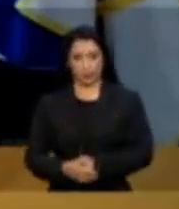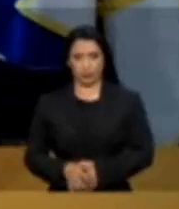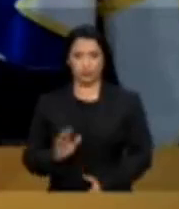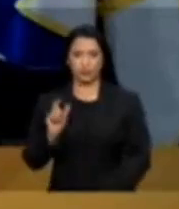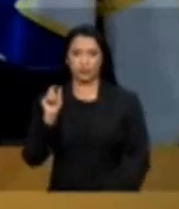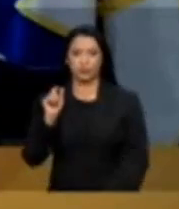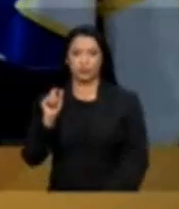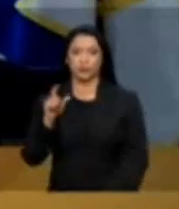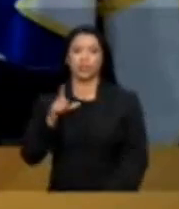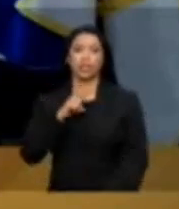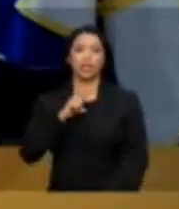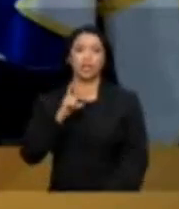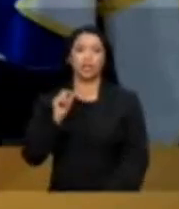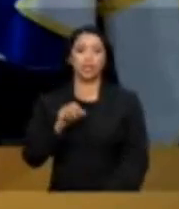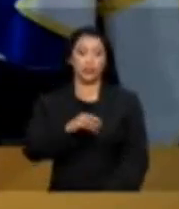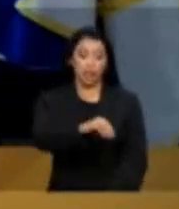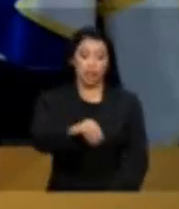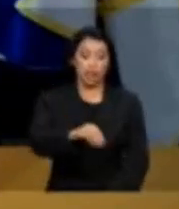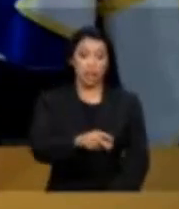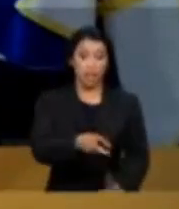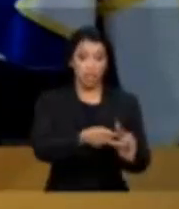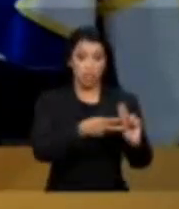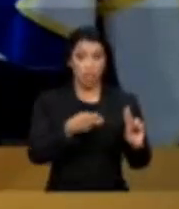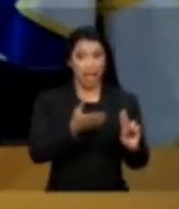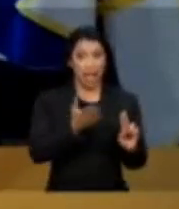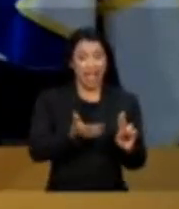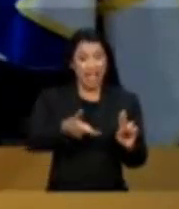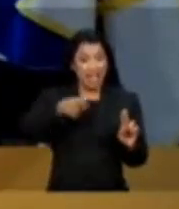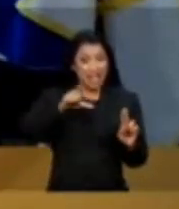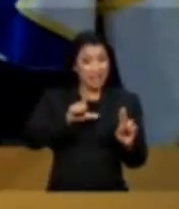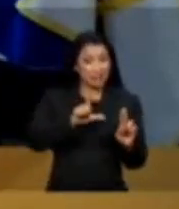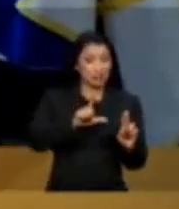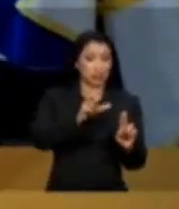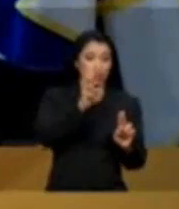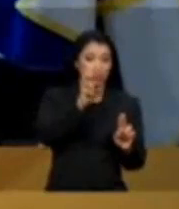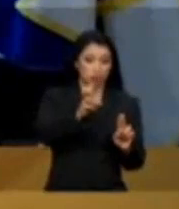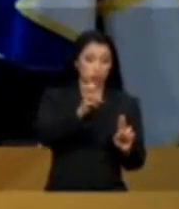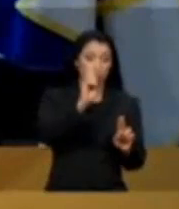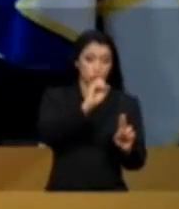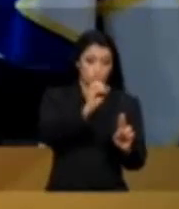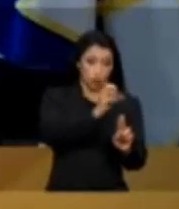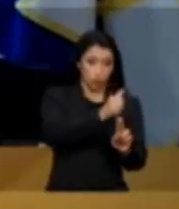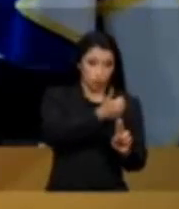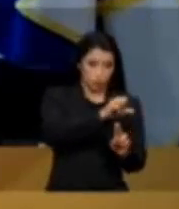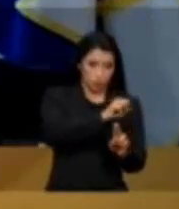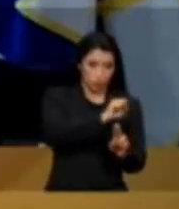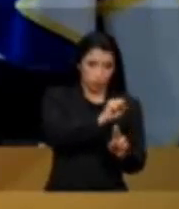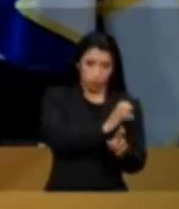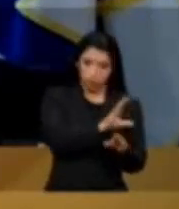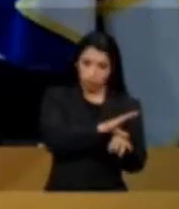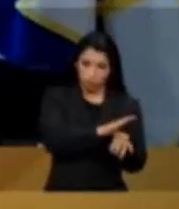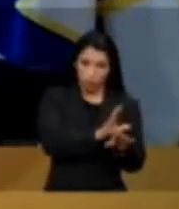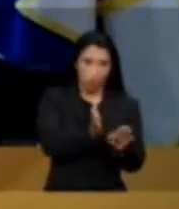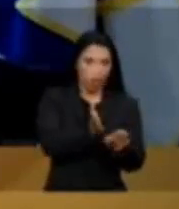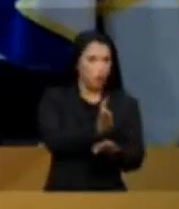logrou obter terra indígena antes de 5 de outubro de 88 não a recebeu do Constituinte, é